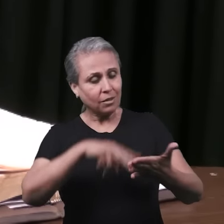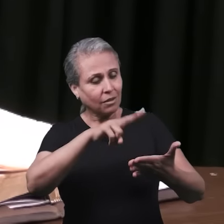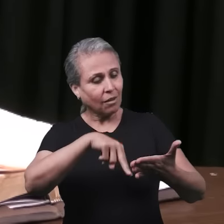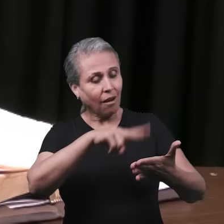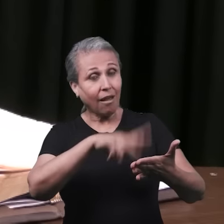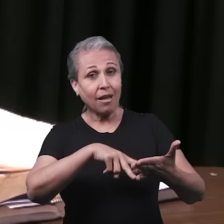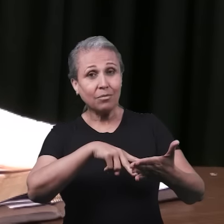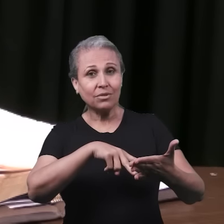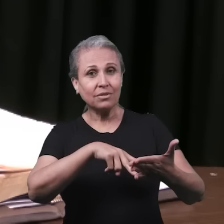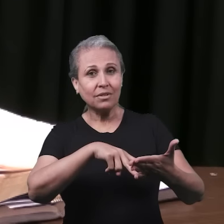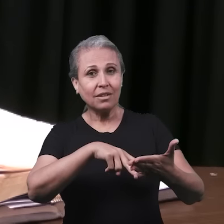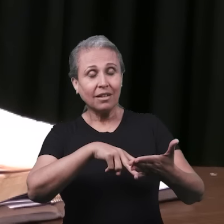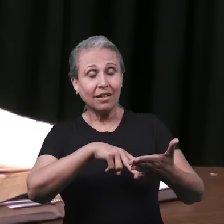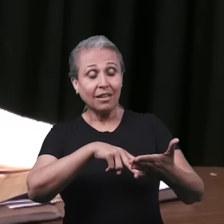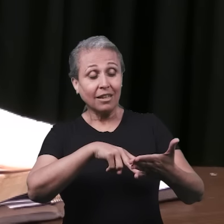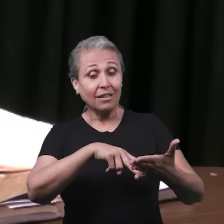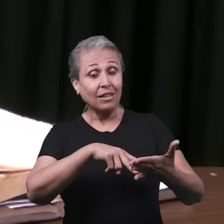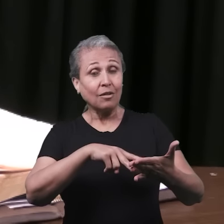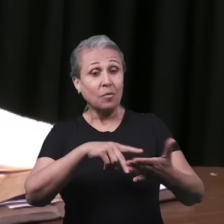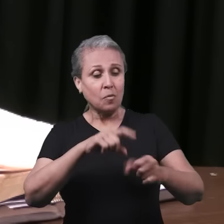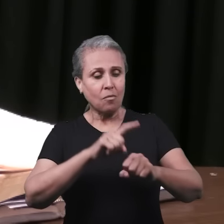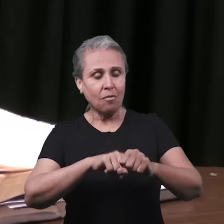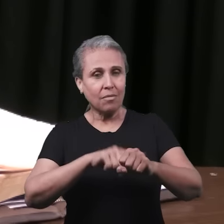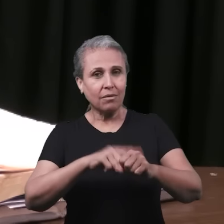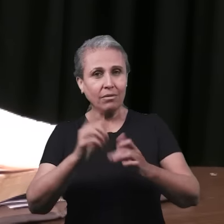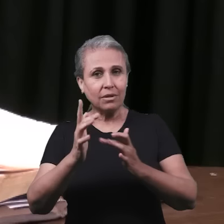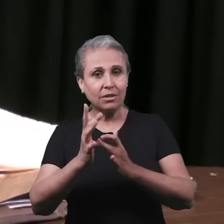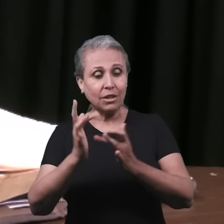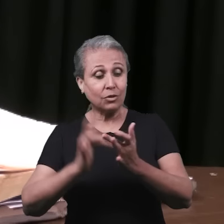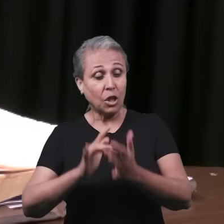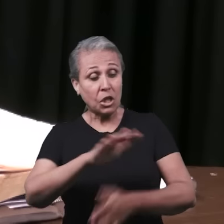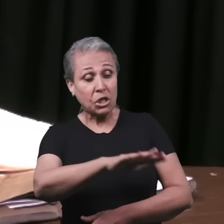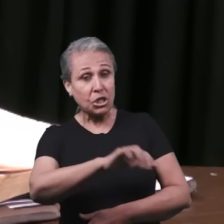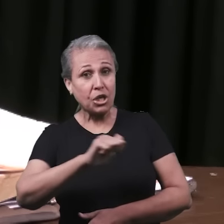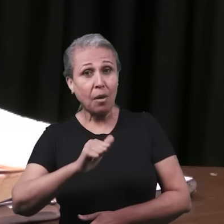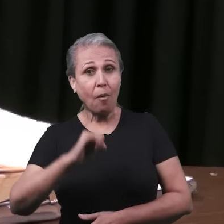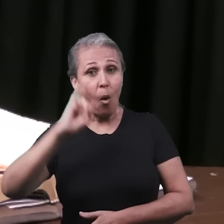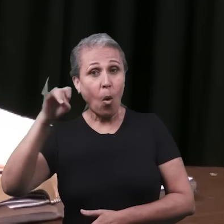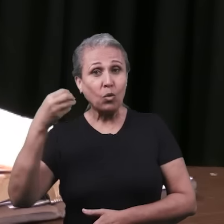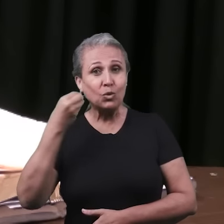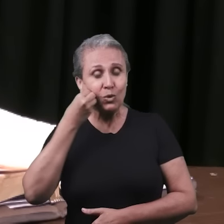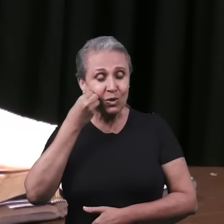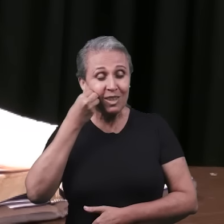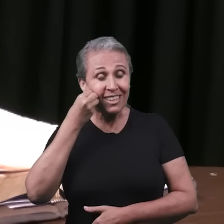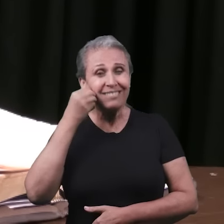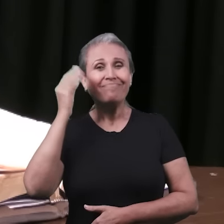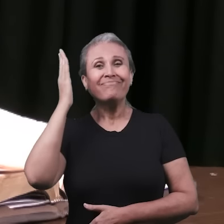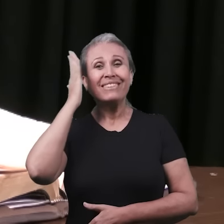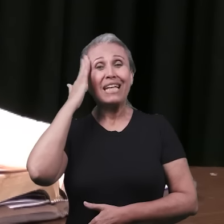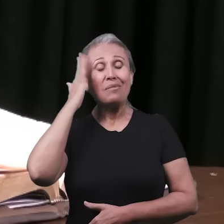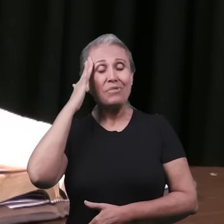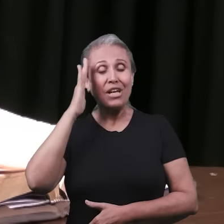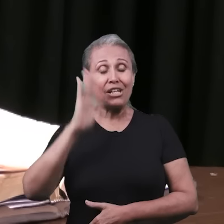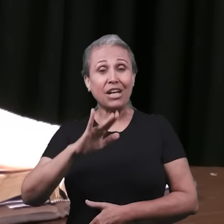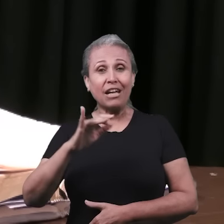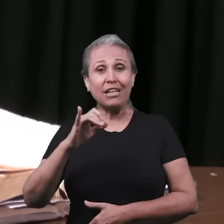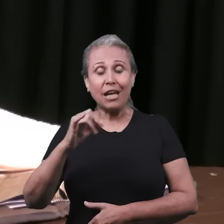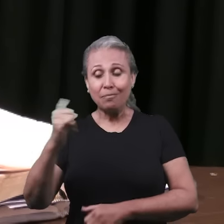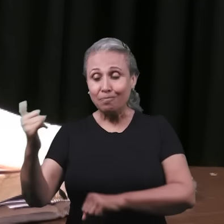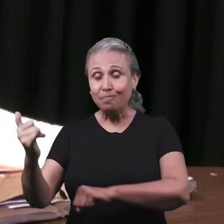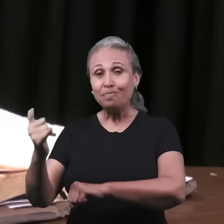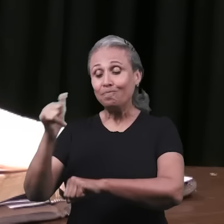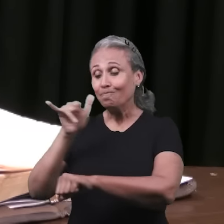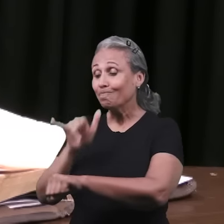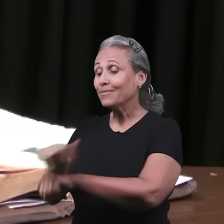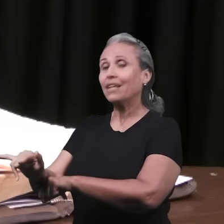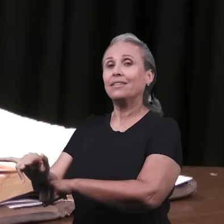chamou Judas, ele já sabia que Judas seria o traidor. Mas mesmo assim, Jesus ele fez um chamado